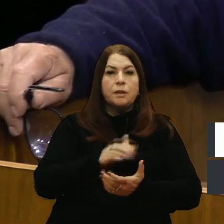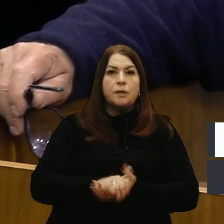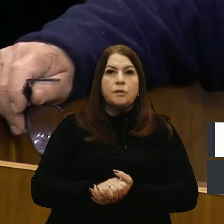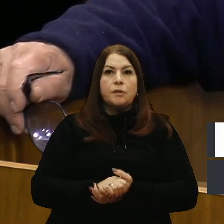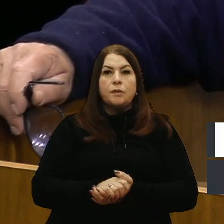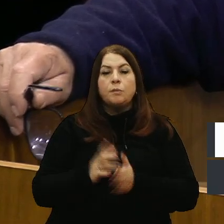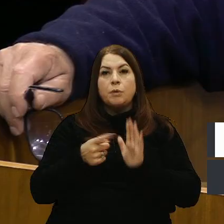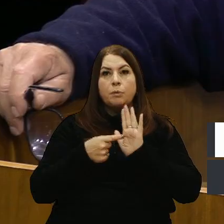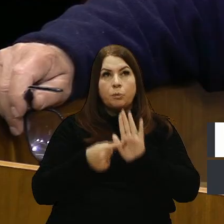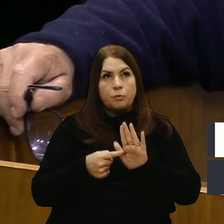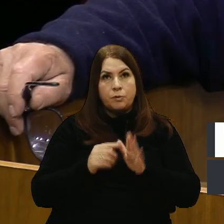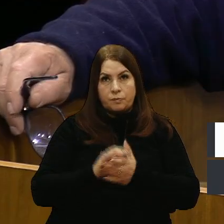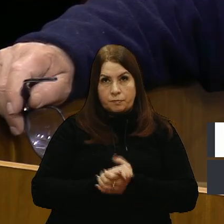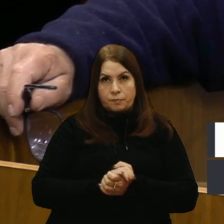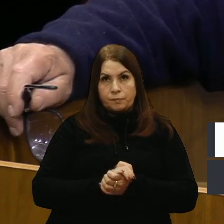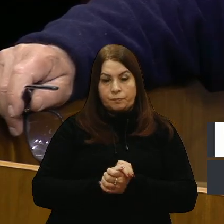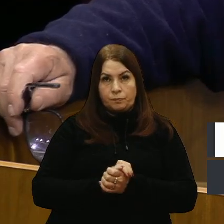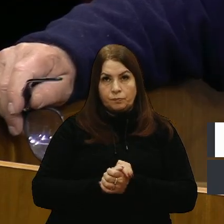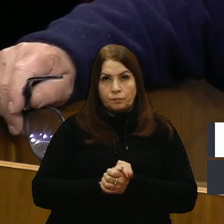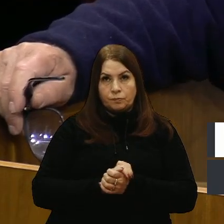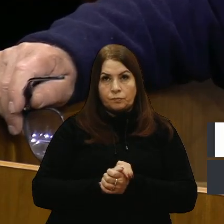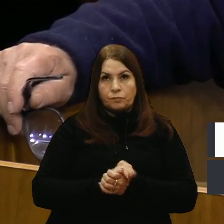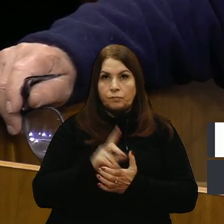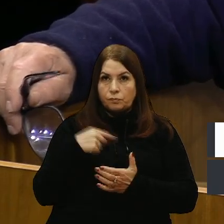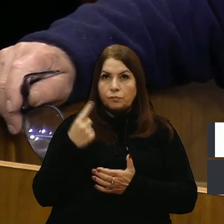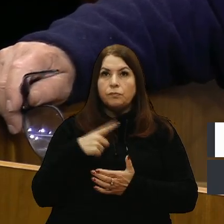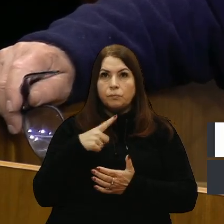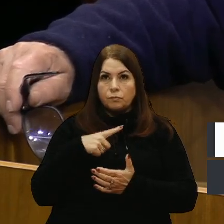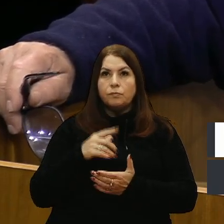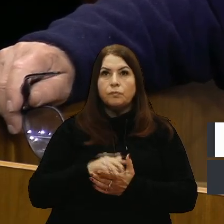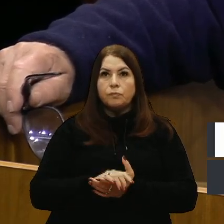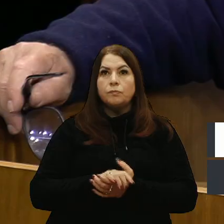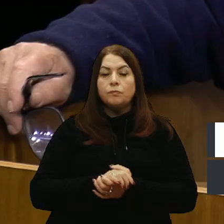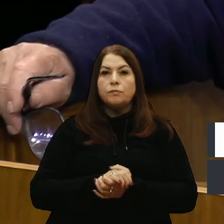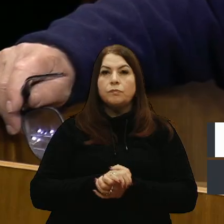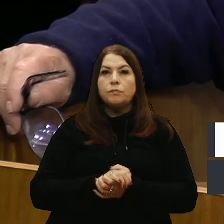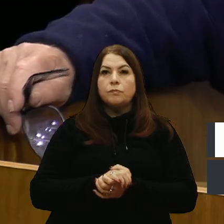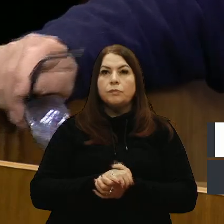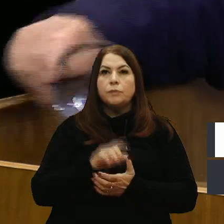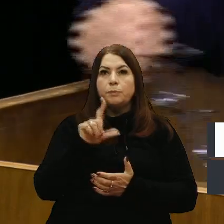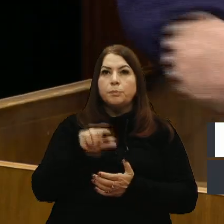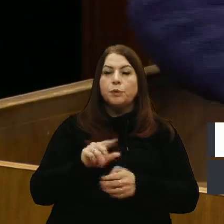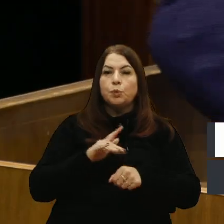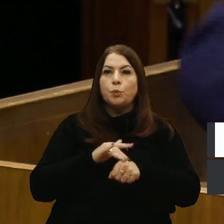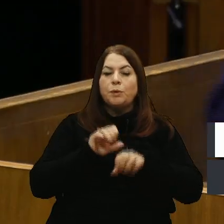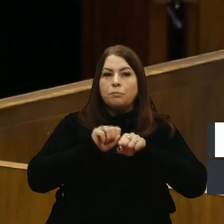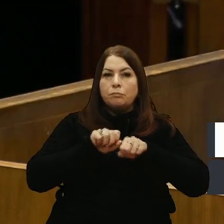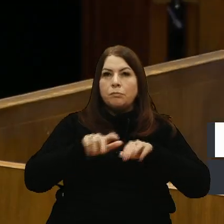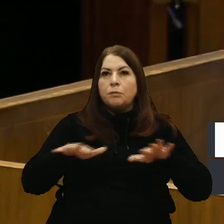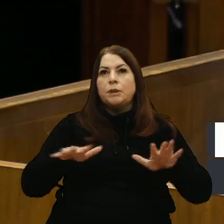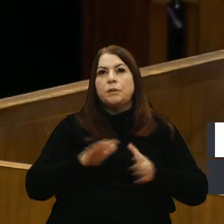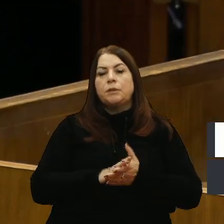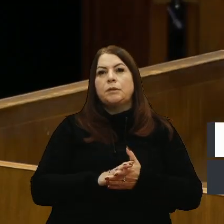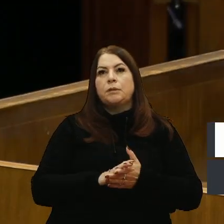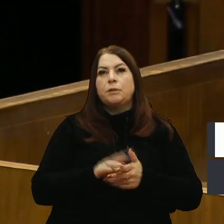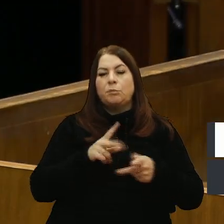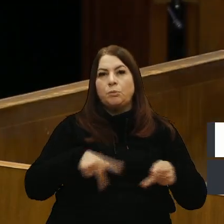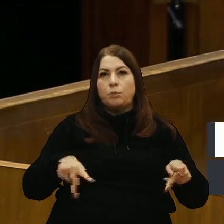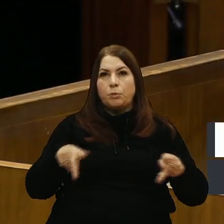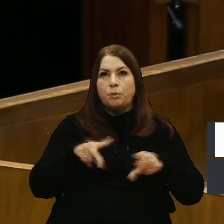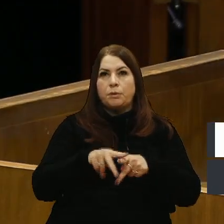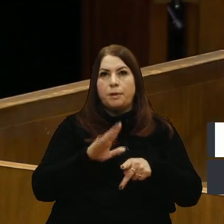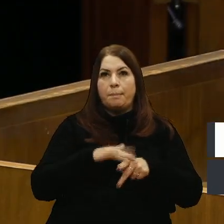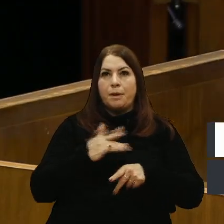para mostrar que nós teremos menos doenças infecciosas e uma população